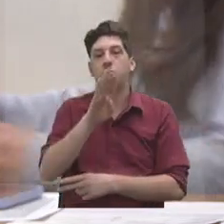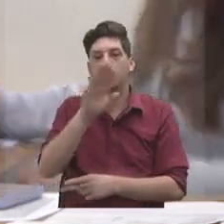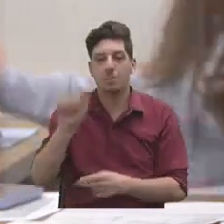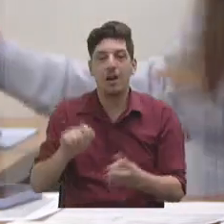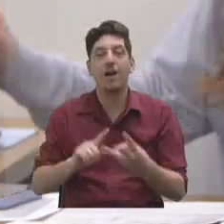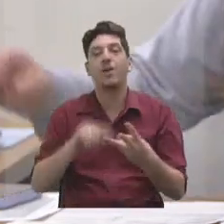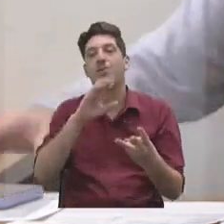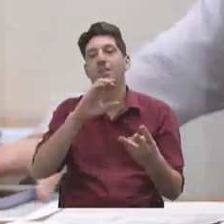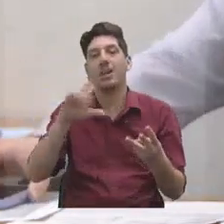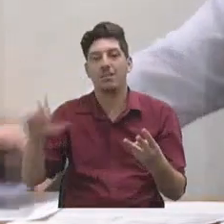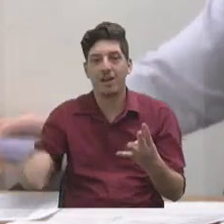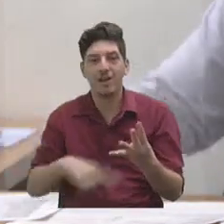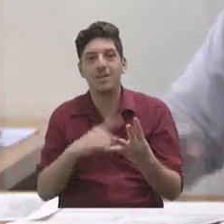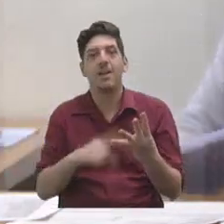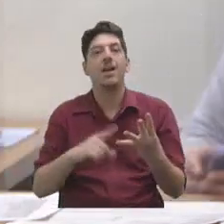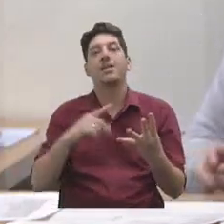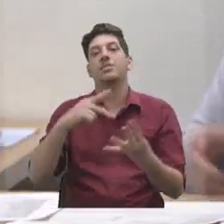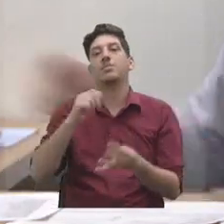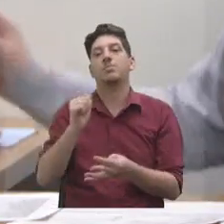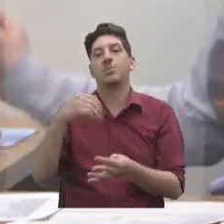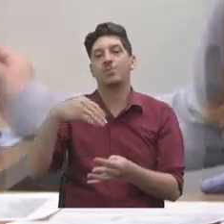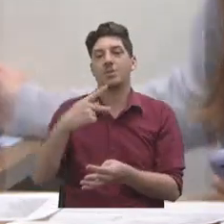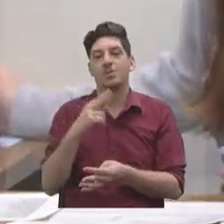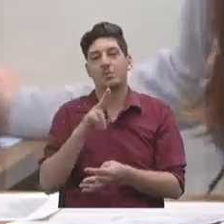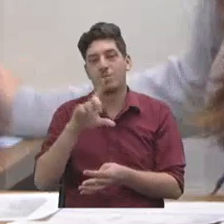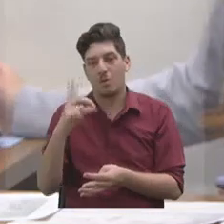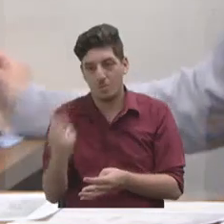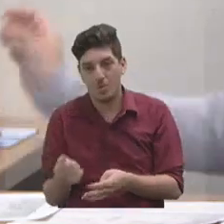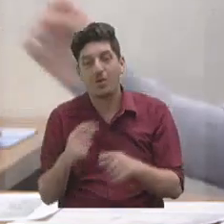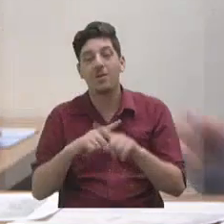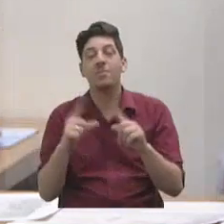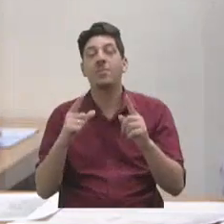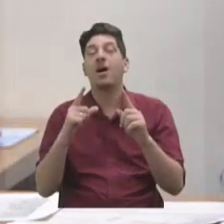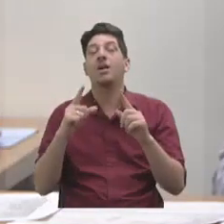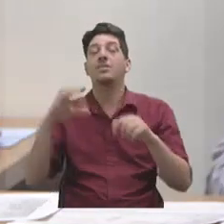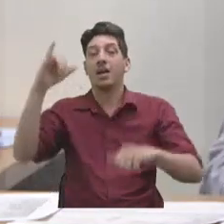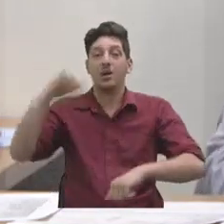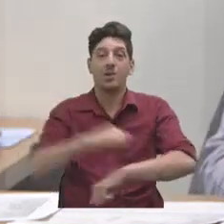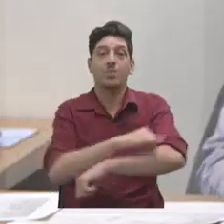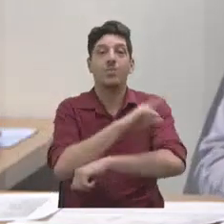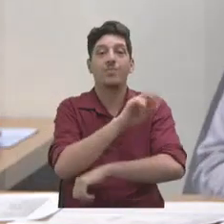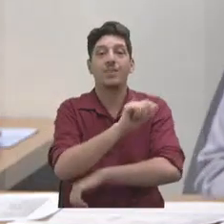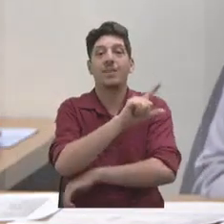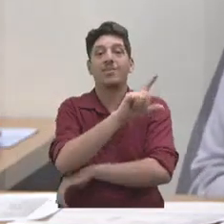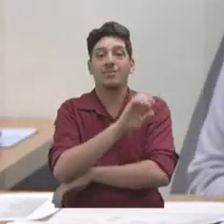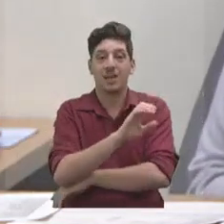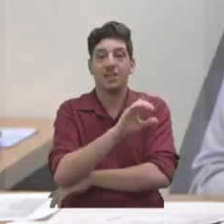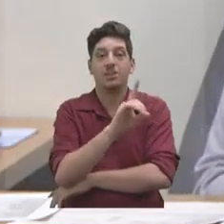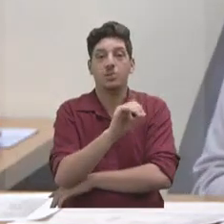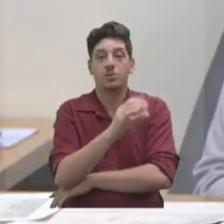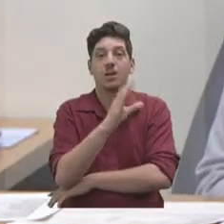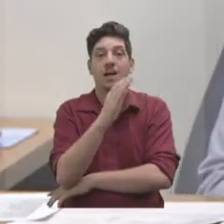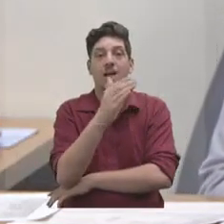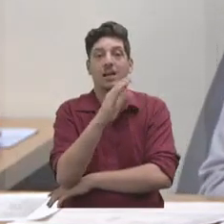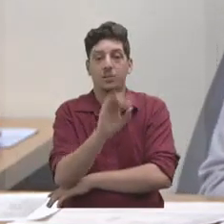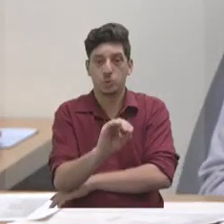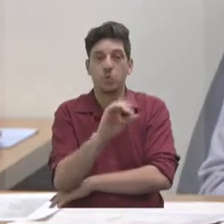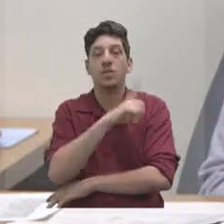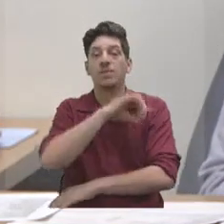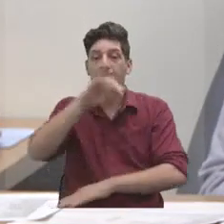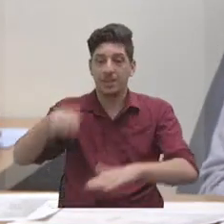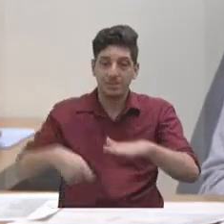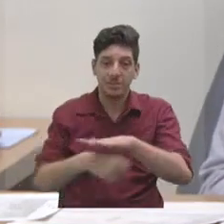mas o nosso aeroporto do Vale do Aço que está ali com investimentos para serem feitos por parte da